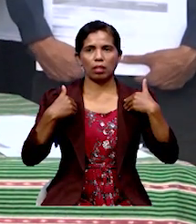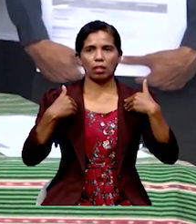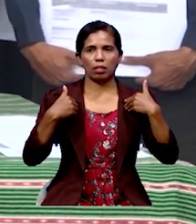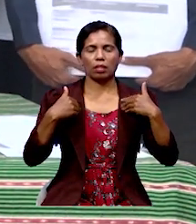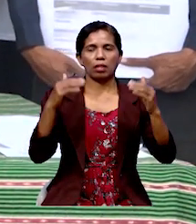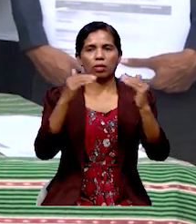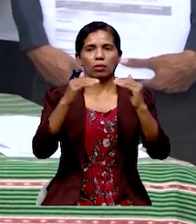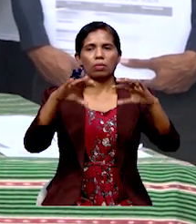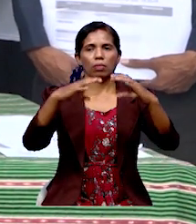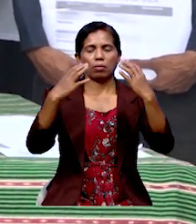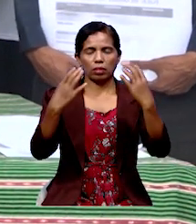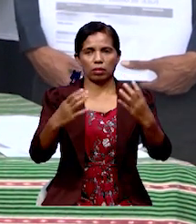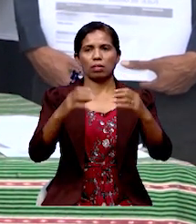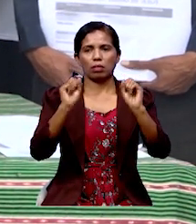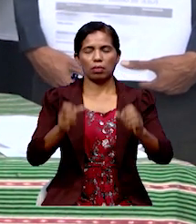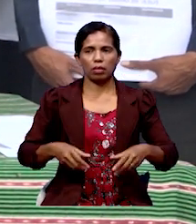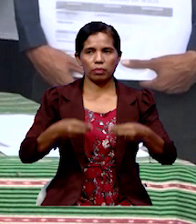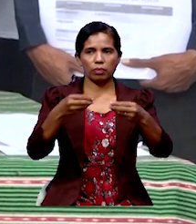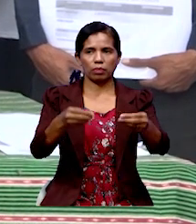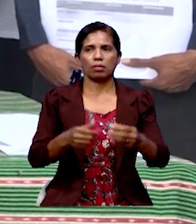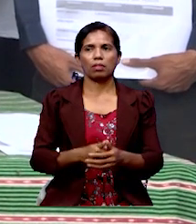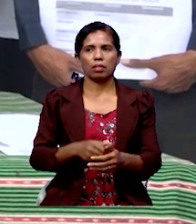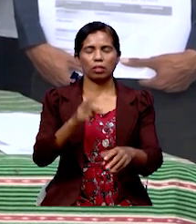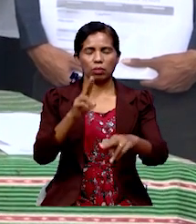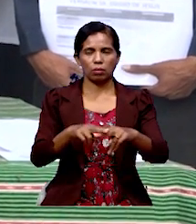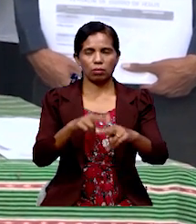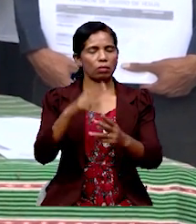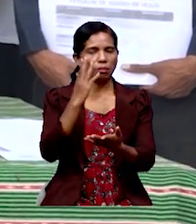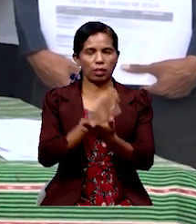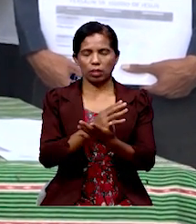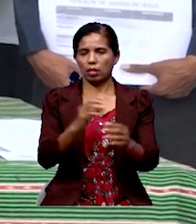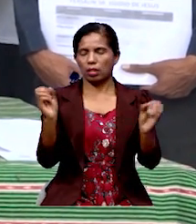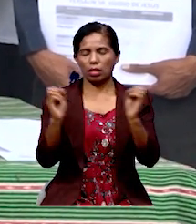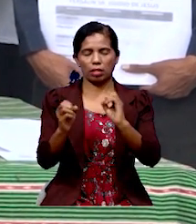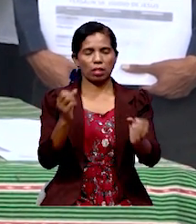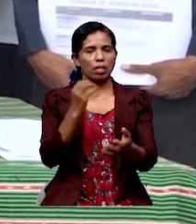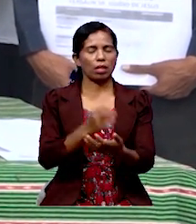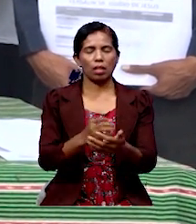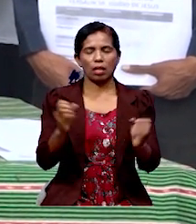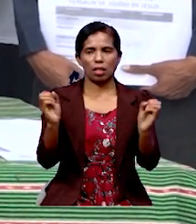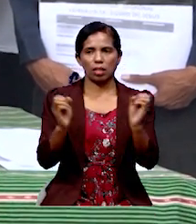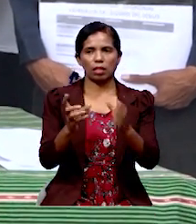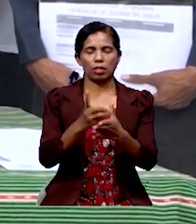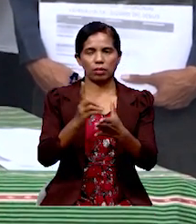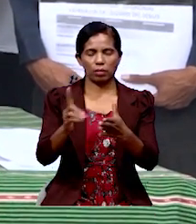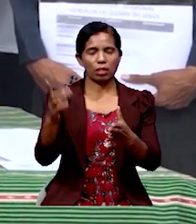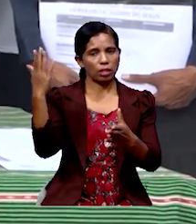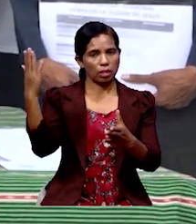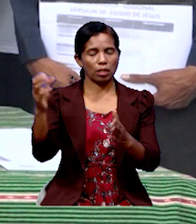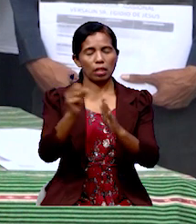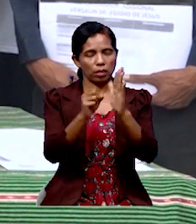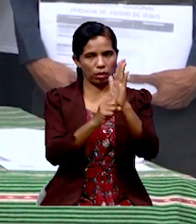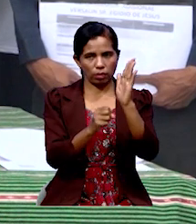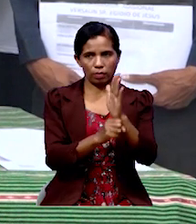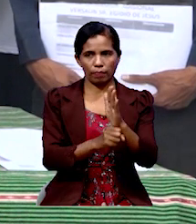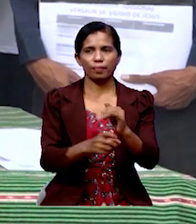na comissão de decisão do Abel for. Agora, senhor Turtur suspende nela ir a filosofia, lá ir a dicionário e a estatuto. O lhau tiro é papa